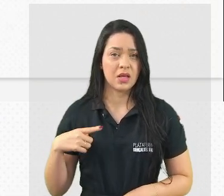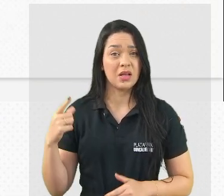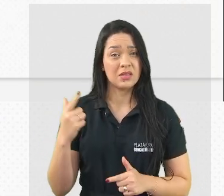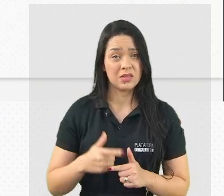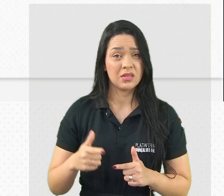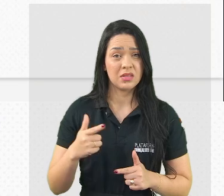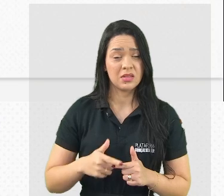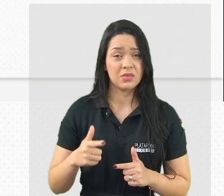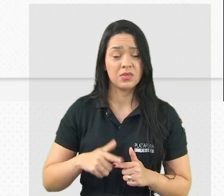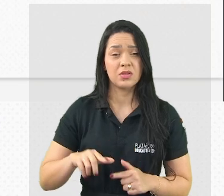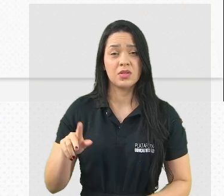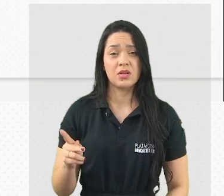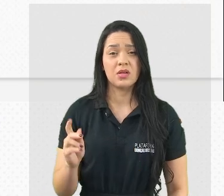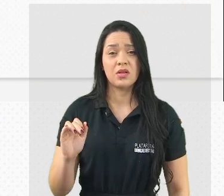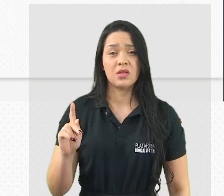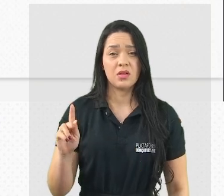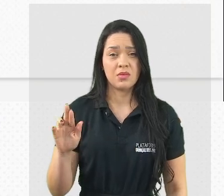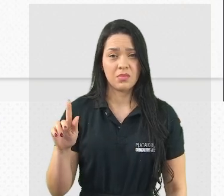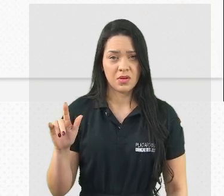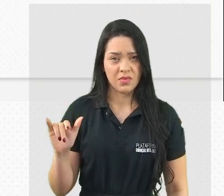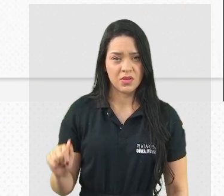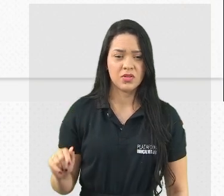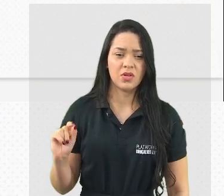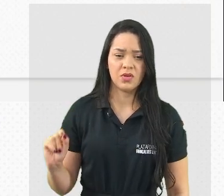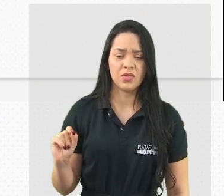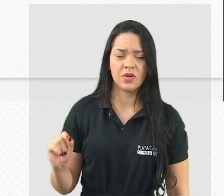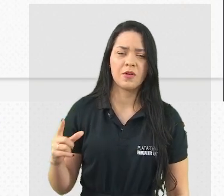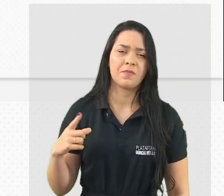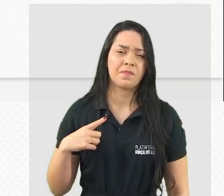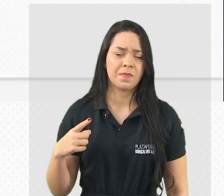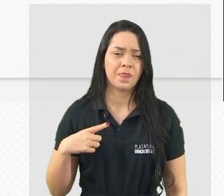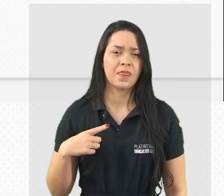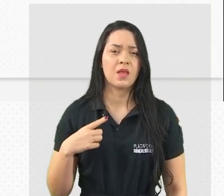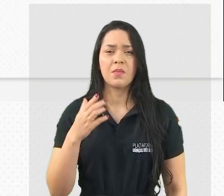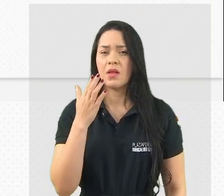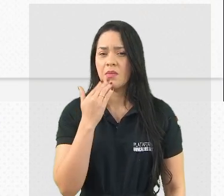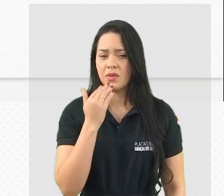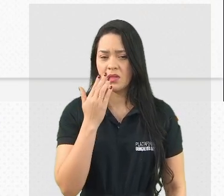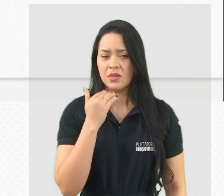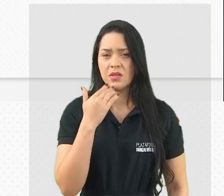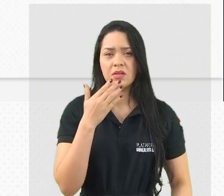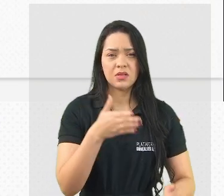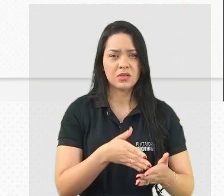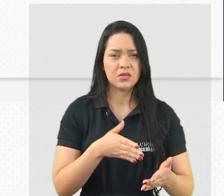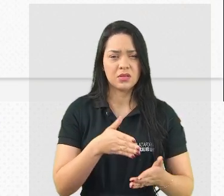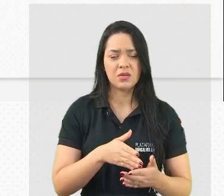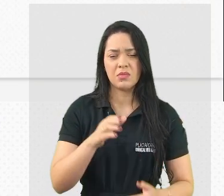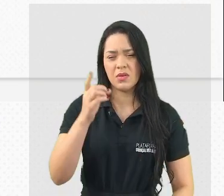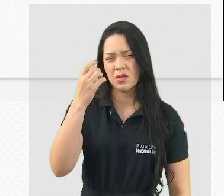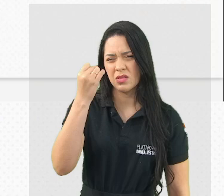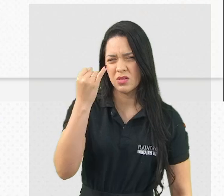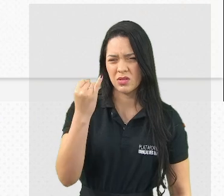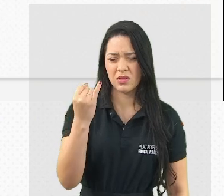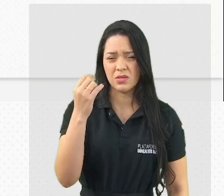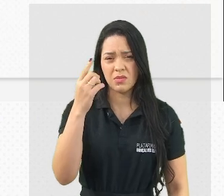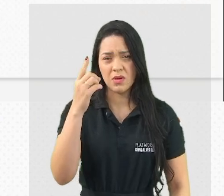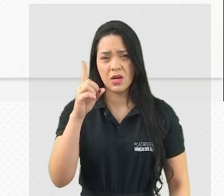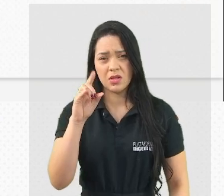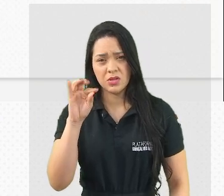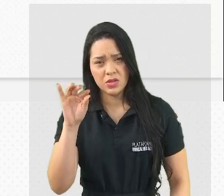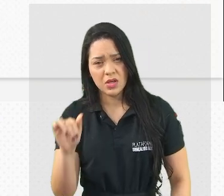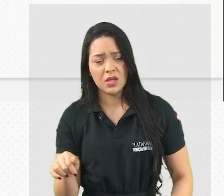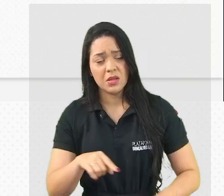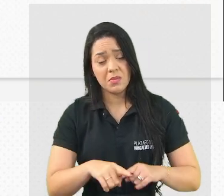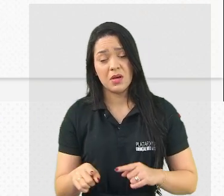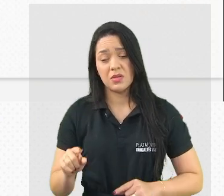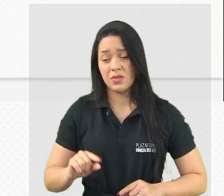de hiperfagia. Hora ou outra, ela tenta ter uma alimentação restrita, uma dieta altamente restritiva, mas aí